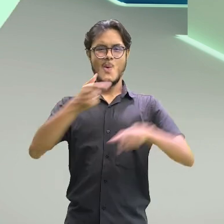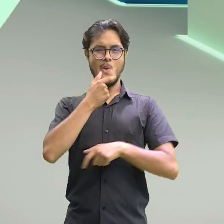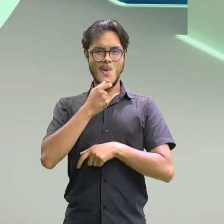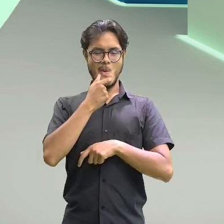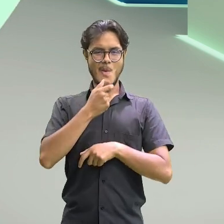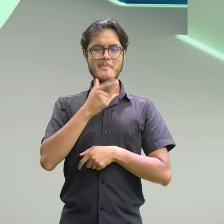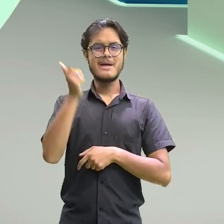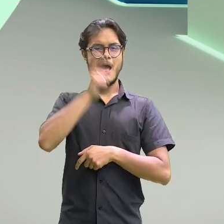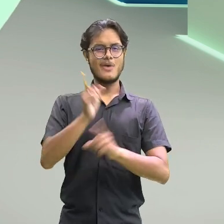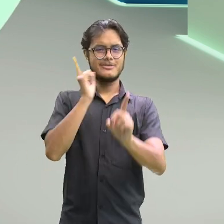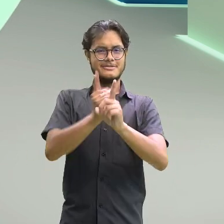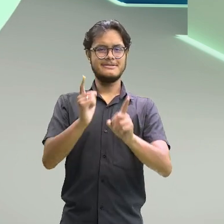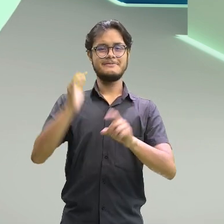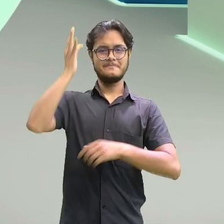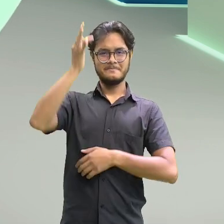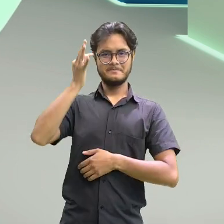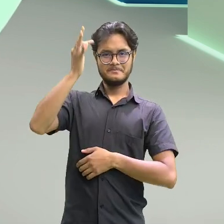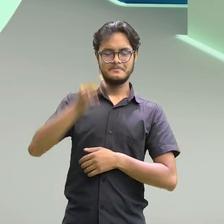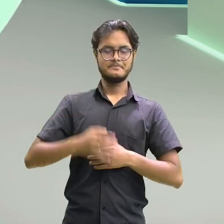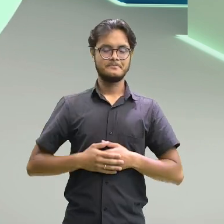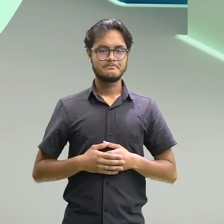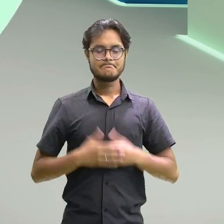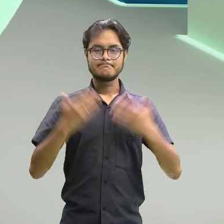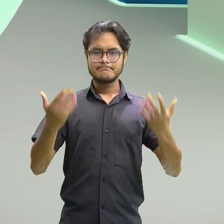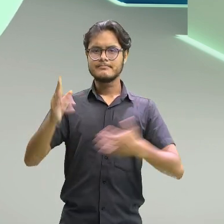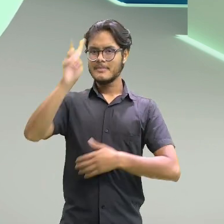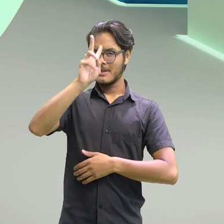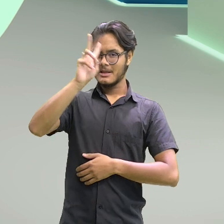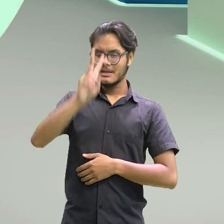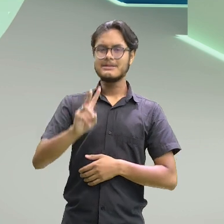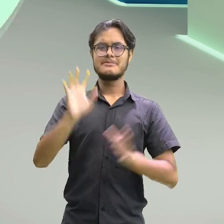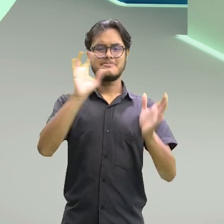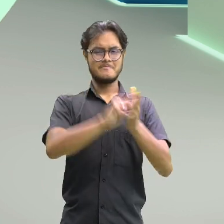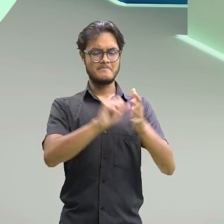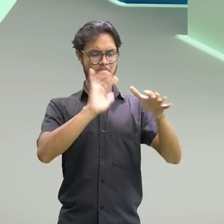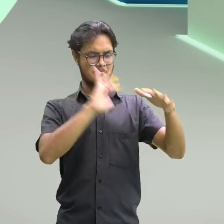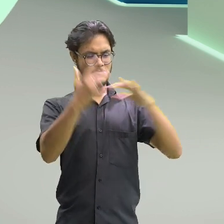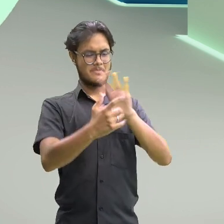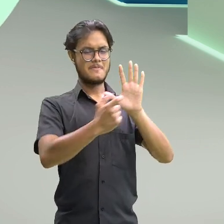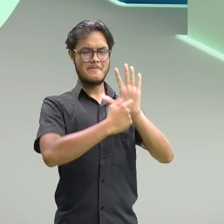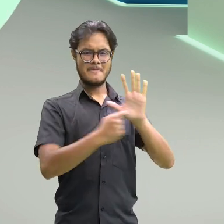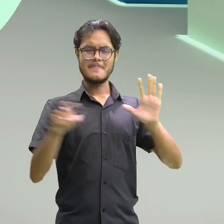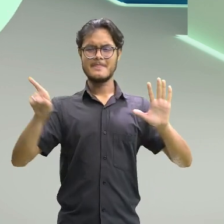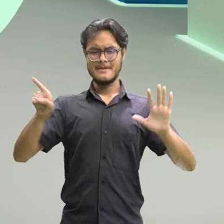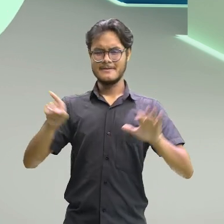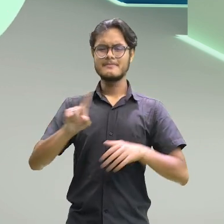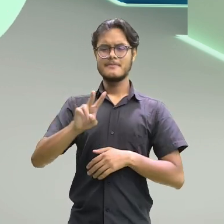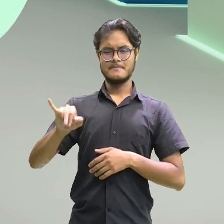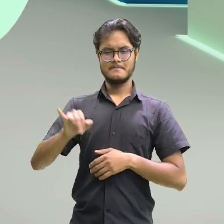para chegar na teoria de hoje. Então não esqueça de seguir o pré-veste em todas as